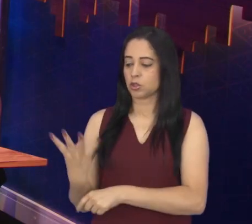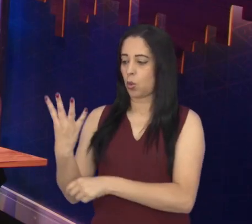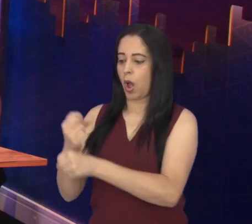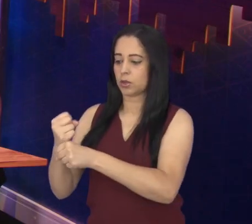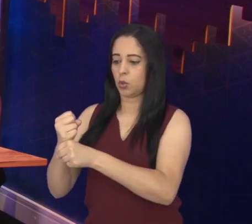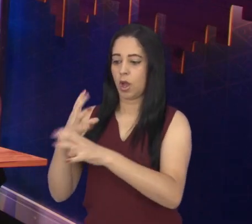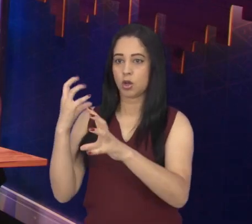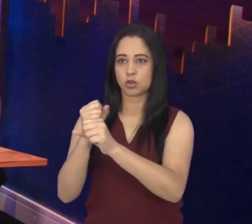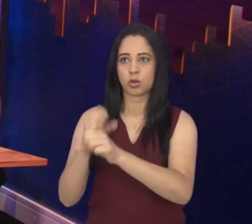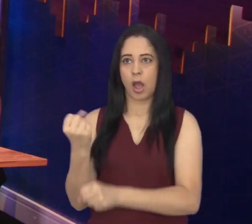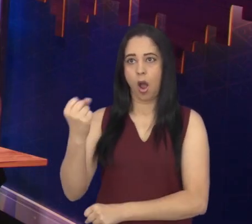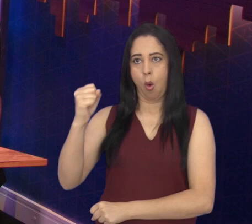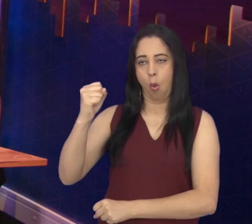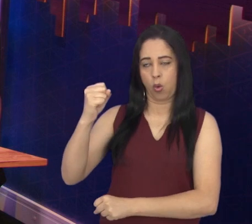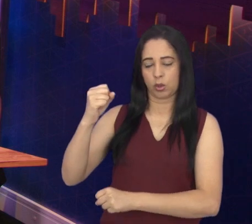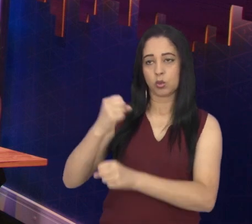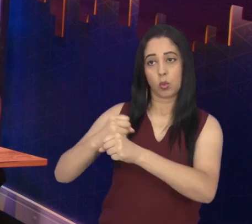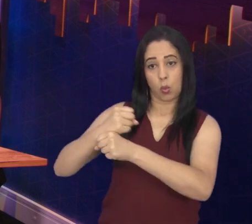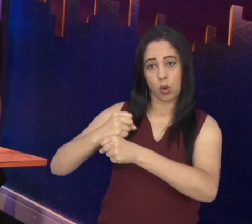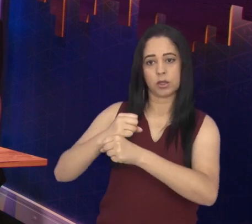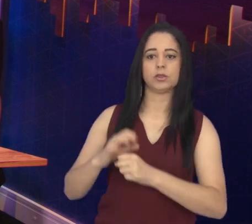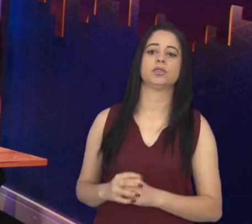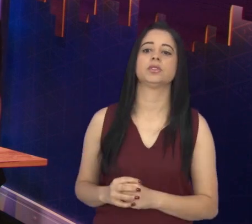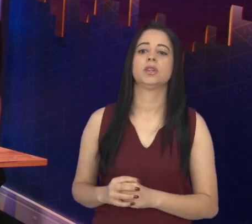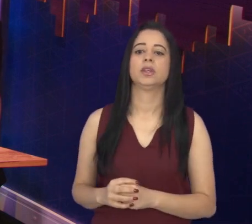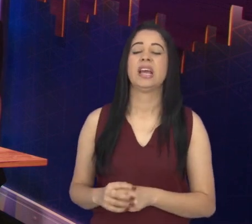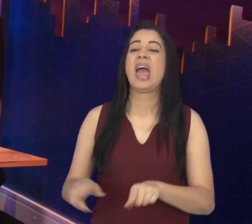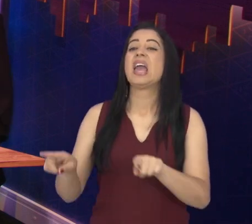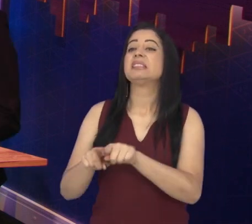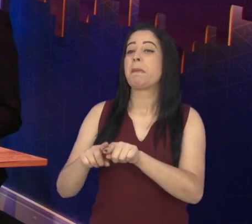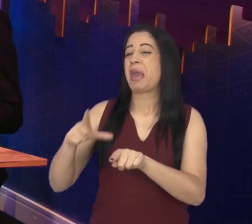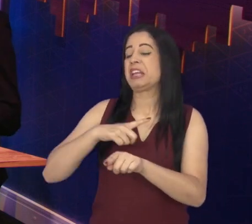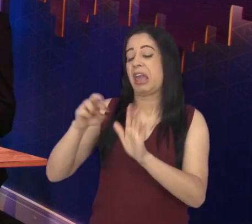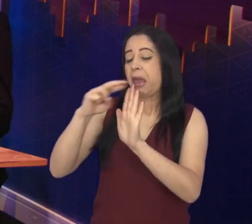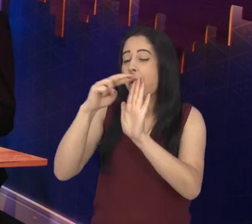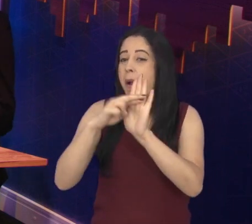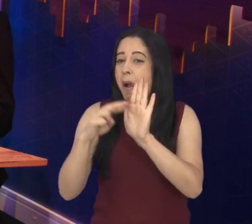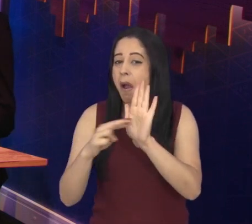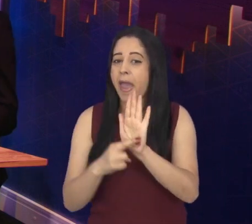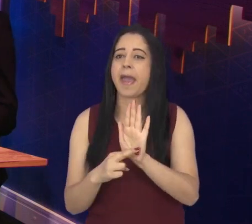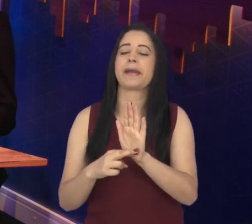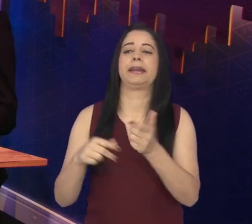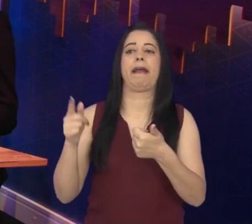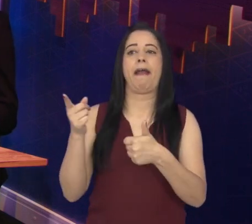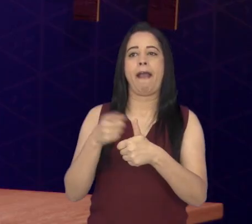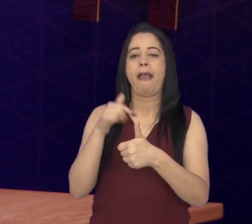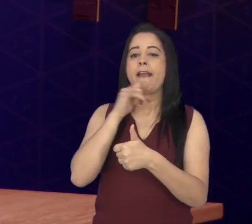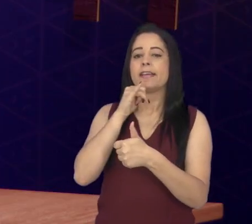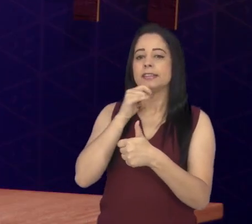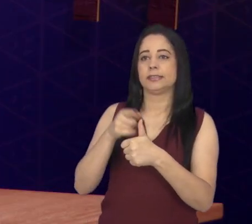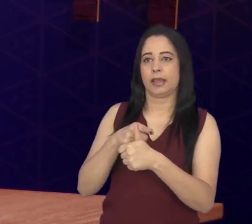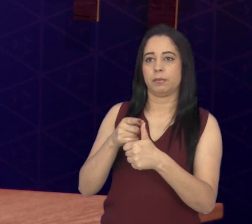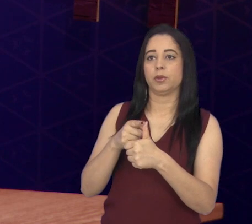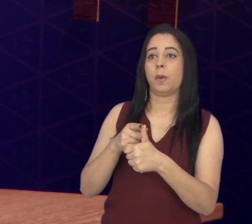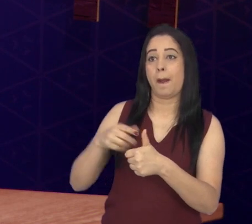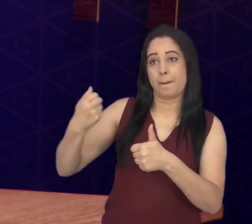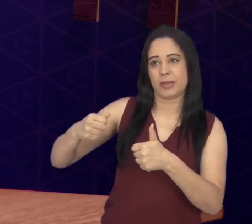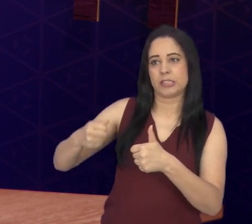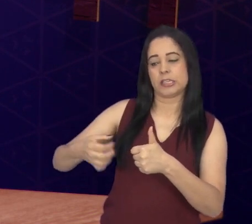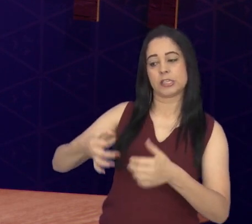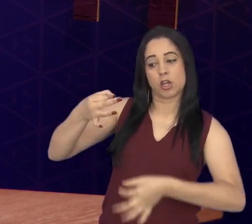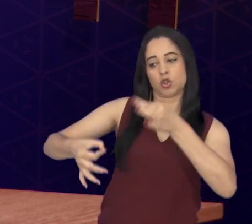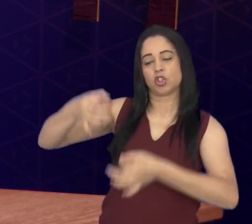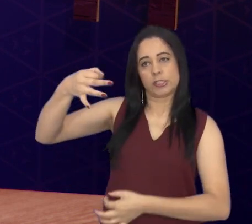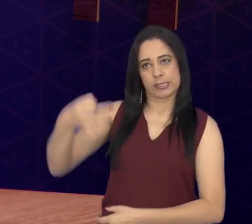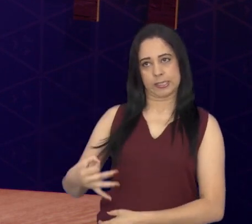máximo 8 anos, né, de governo. No máximo 8 anos de governo. E tem uns pormenores também. Tipo assim, ele tem que estar